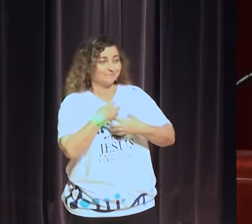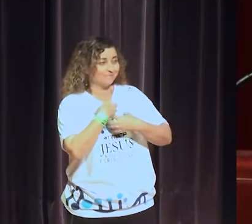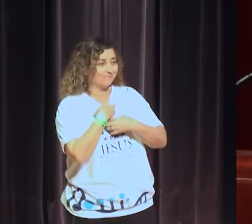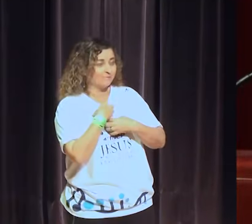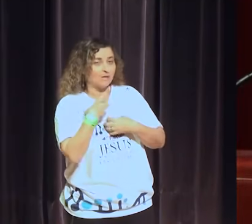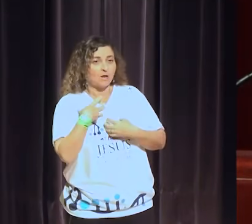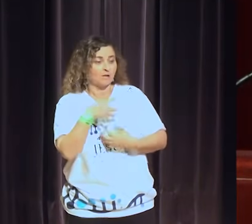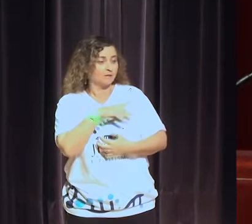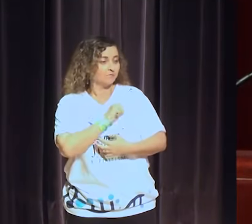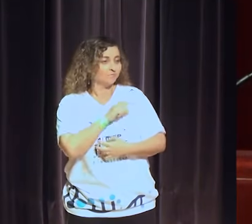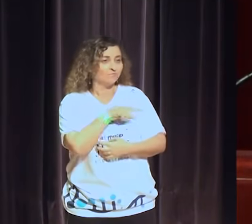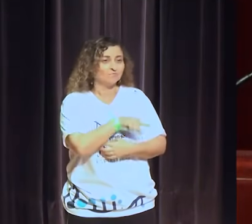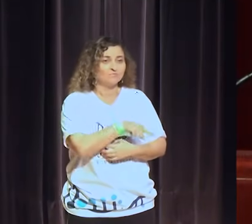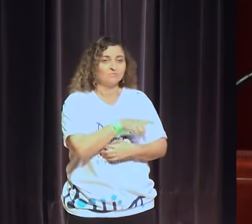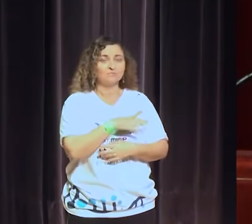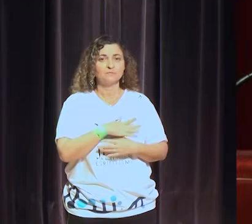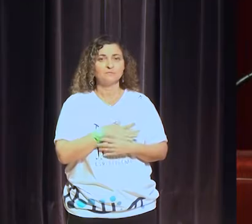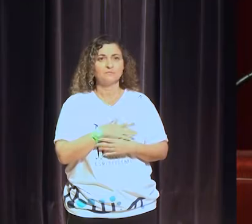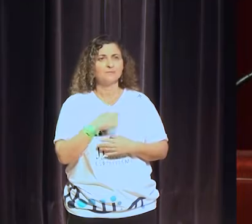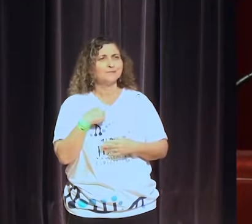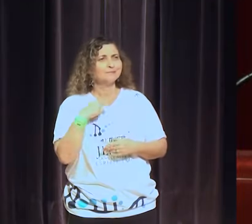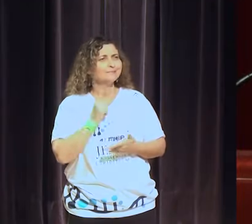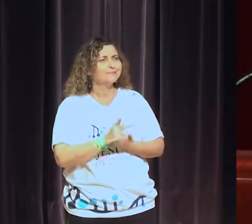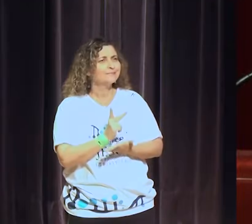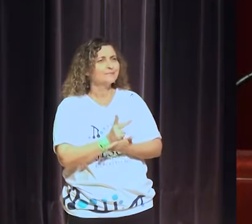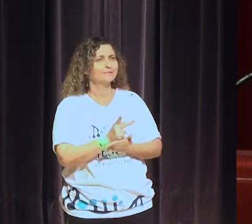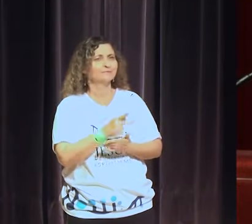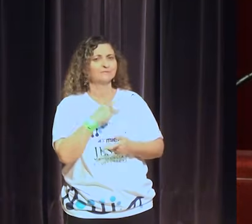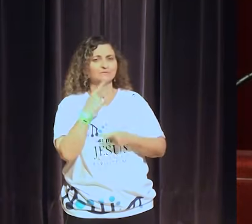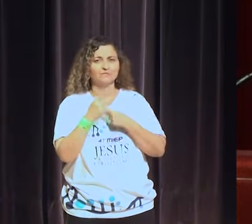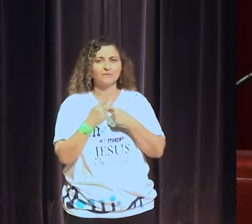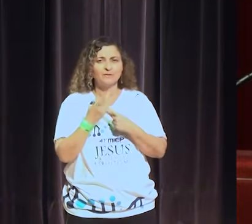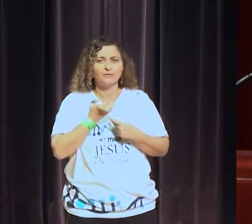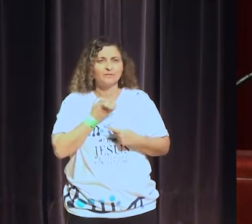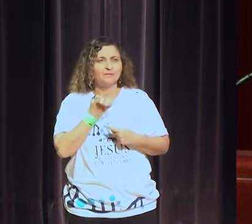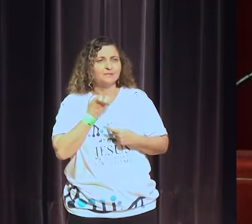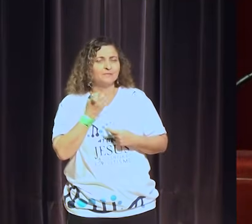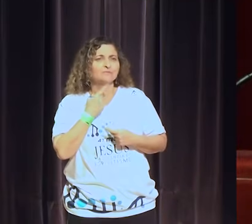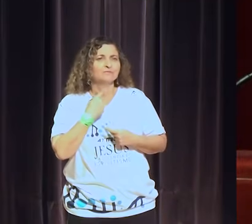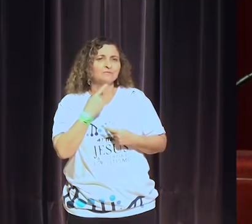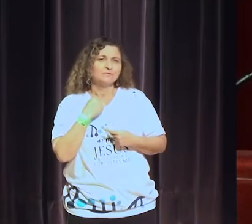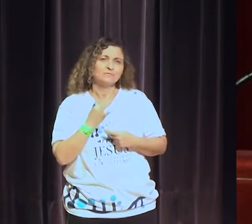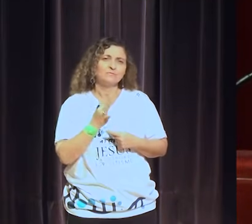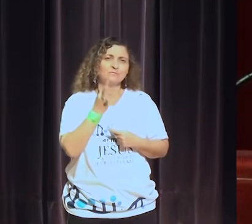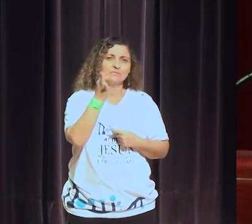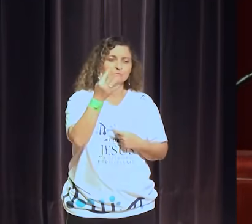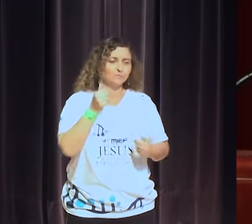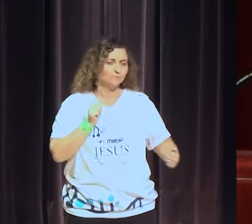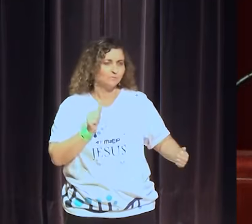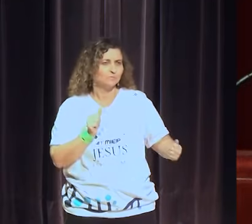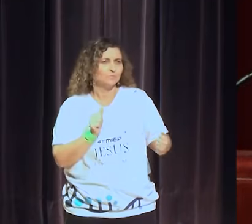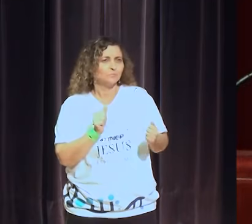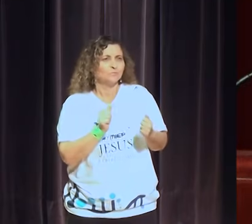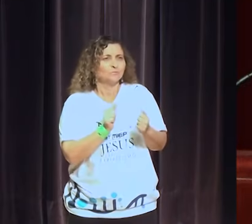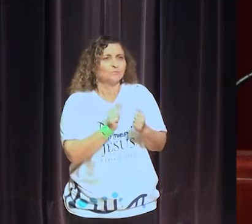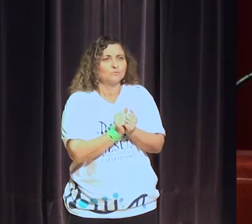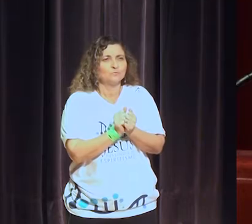E eu sempre dizia assim que um dia eu quero fazer uma palestra que fale tão